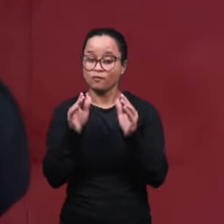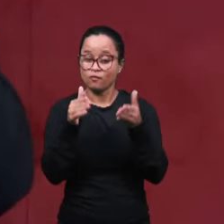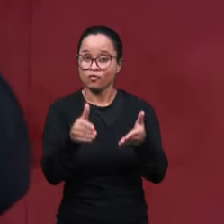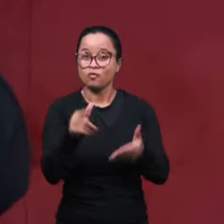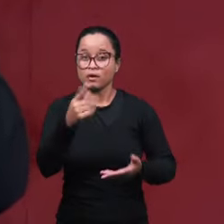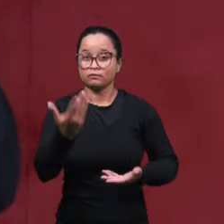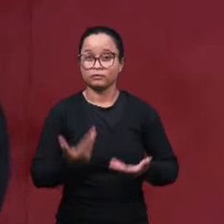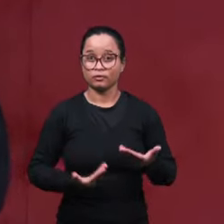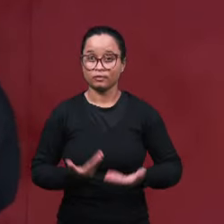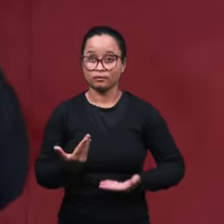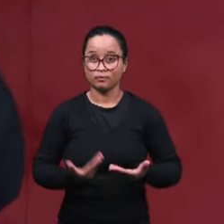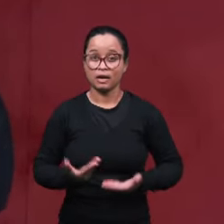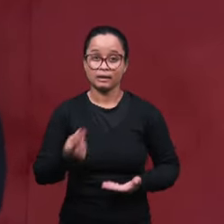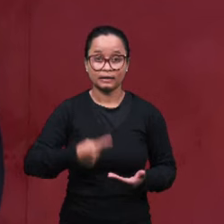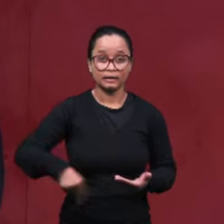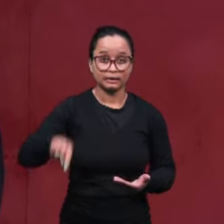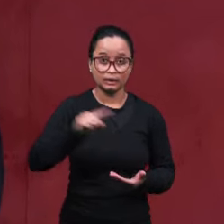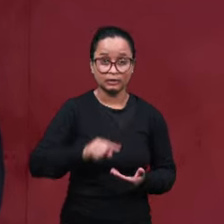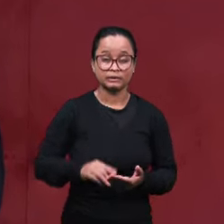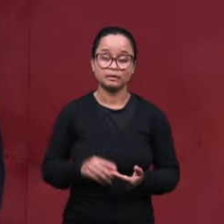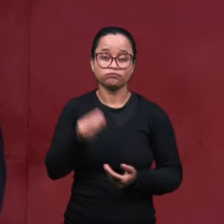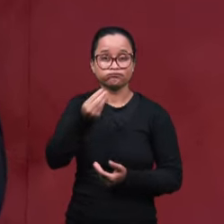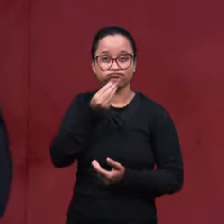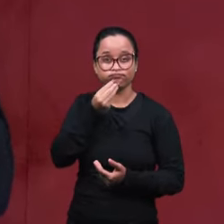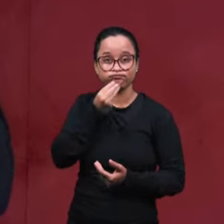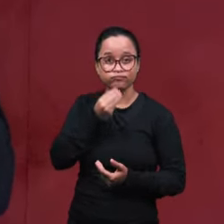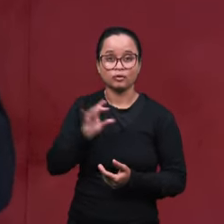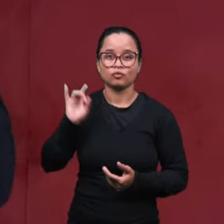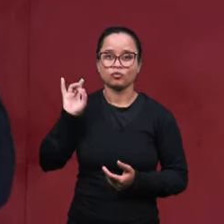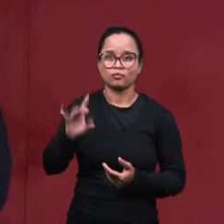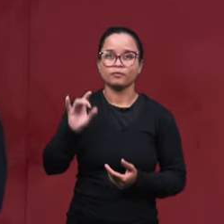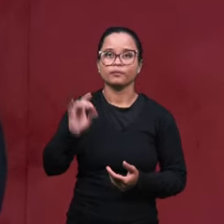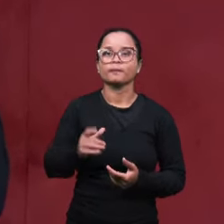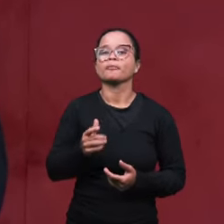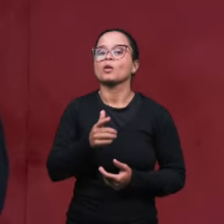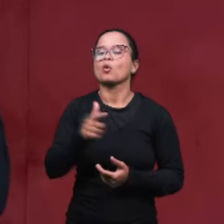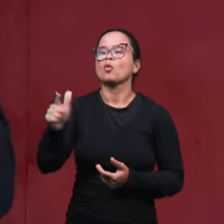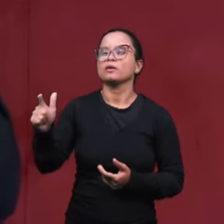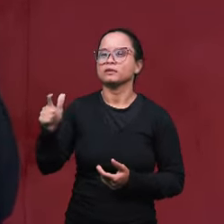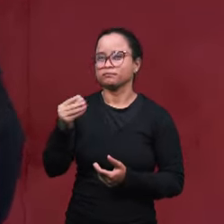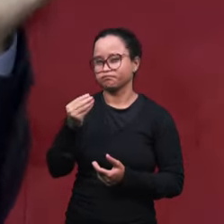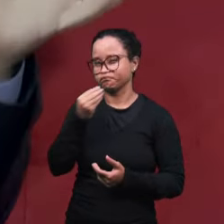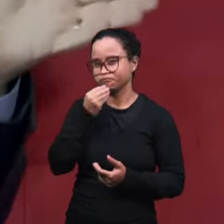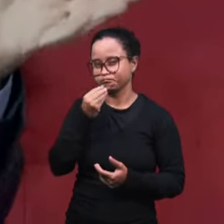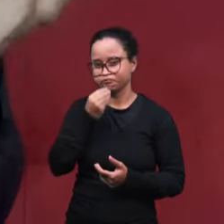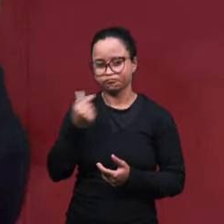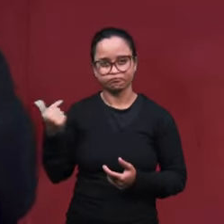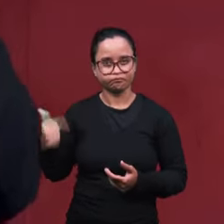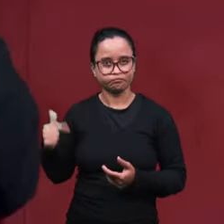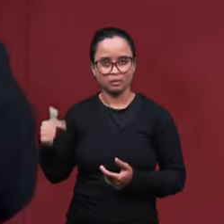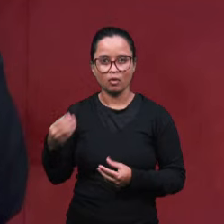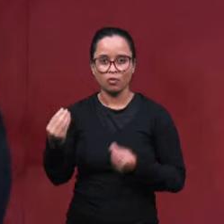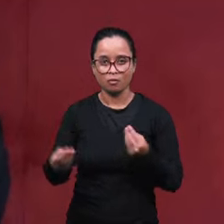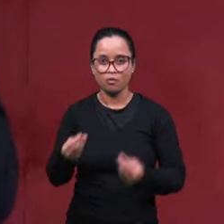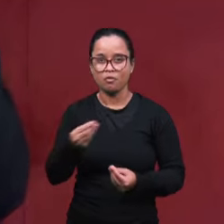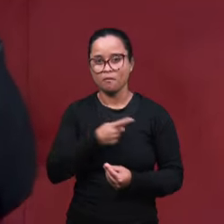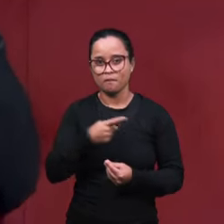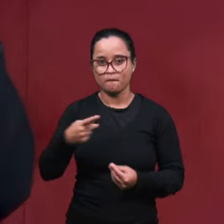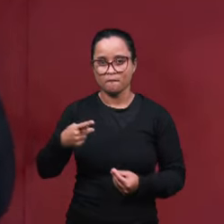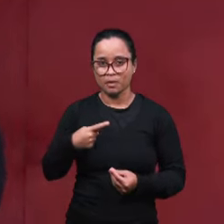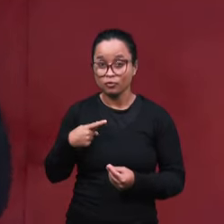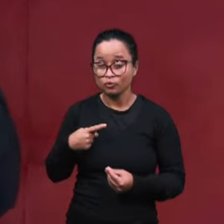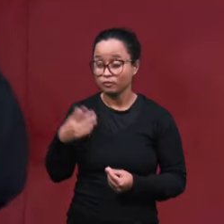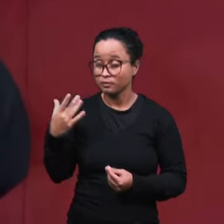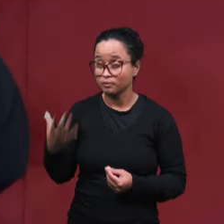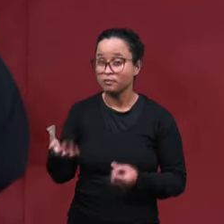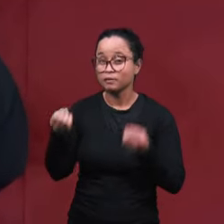irmãos que nós só temos esta oportunidade. Nós não temos outra oportunidade. Como o pastor Gerson falou, nós não somos